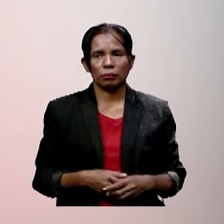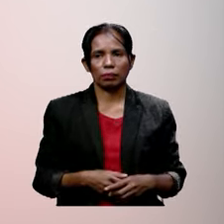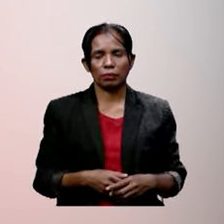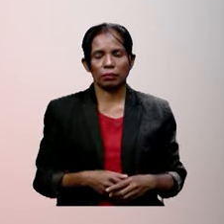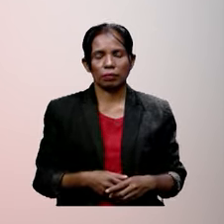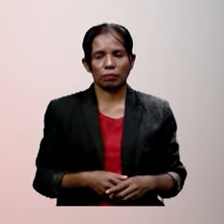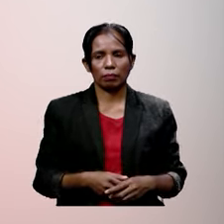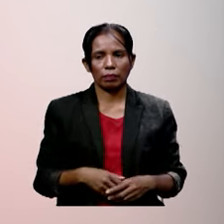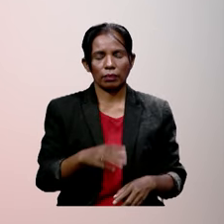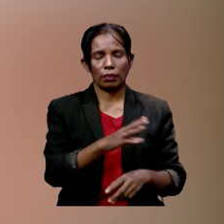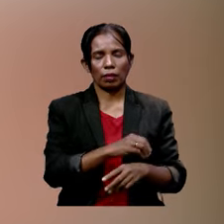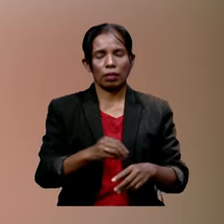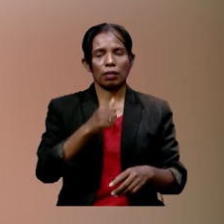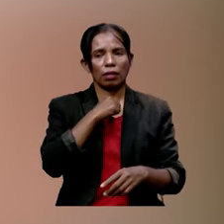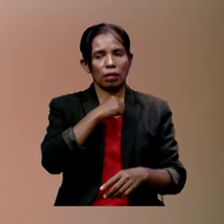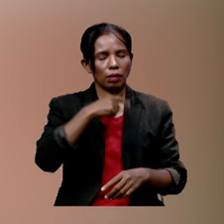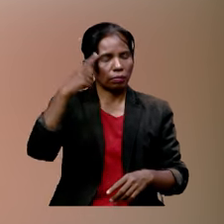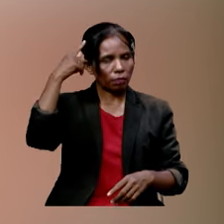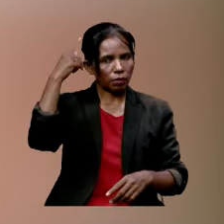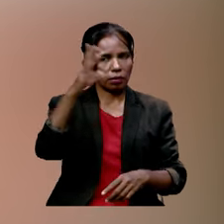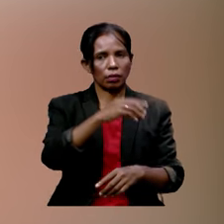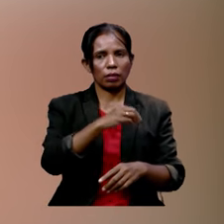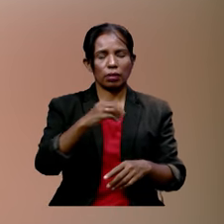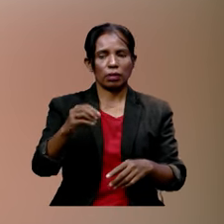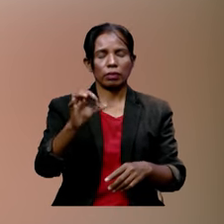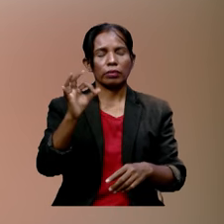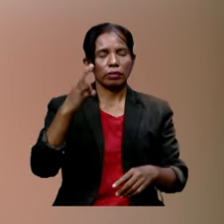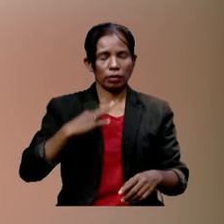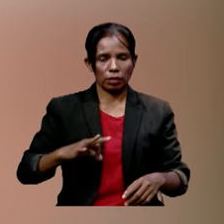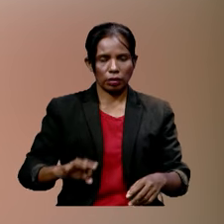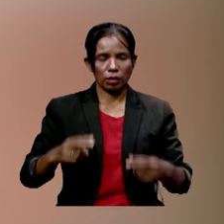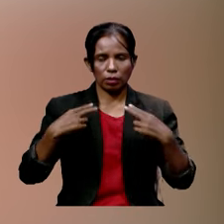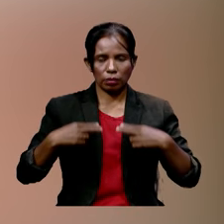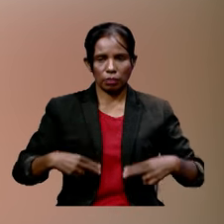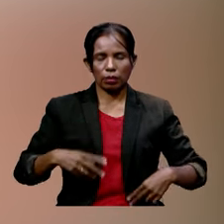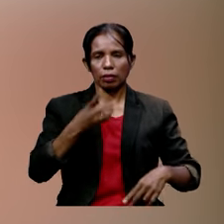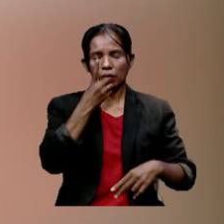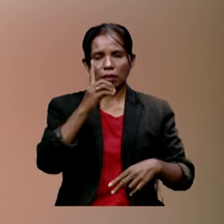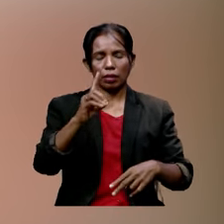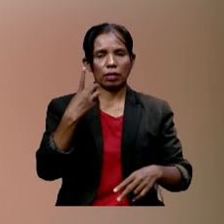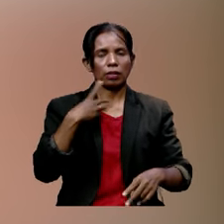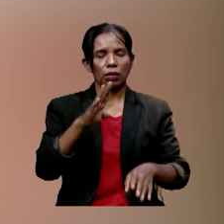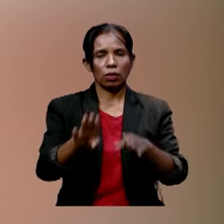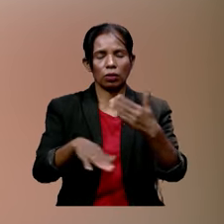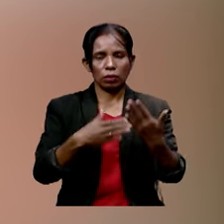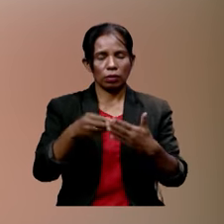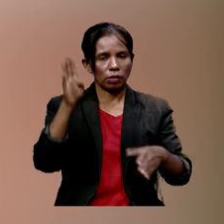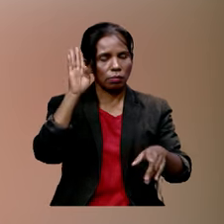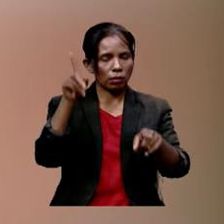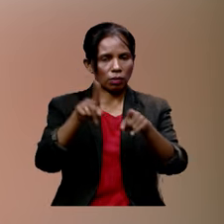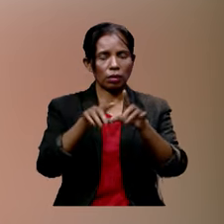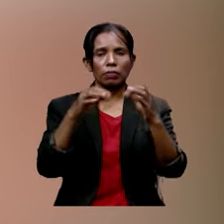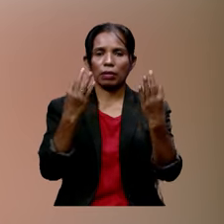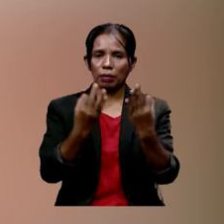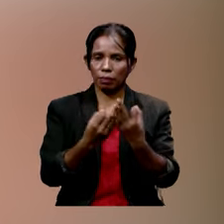Ia encíclica Papa Nian Fratelli Tutti Fraternidade Humana declara katak ita hotu manualin ka familia idere.